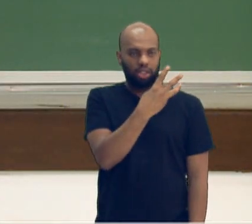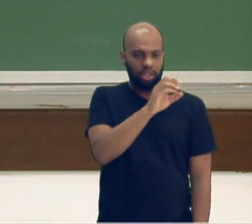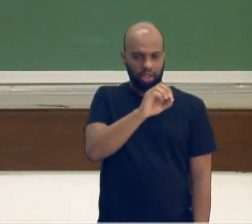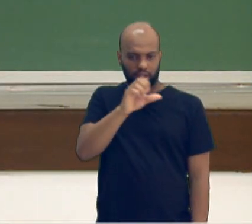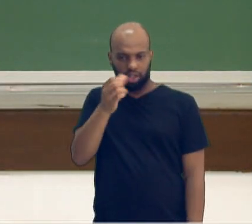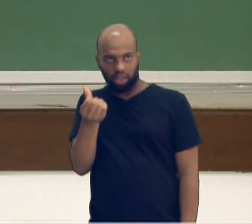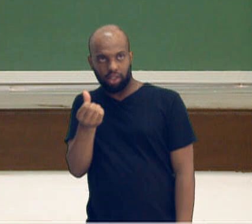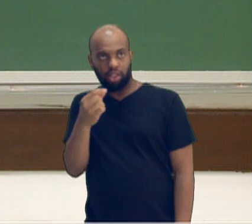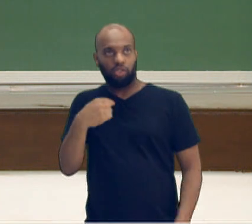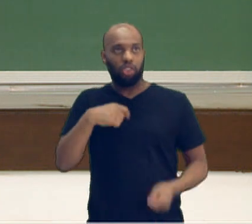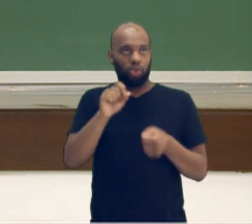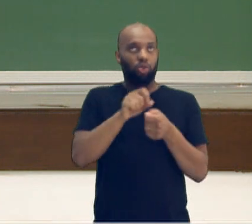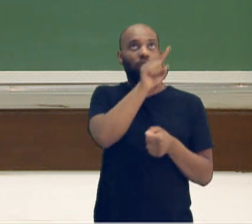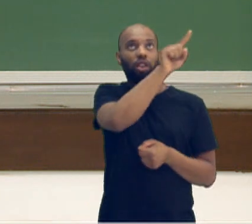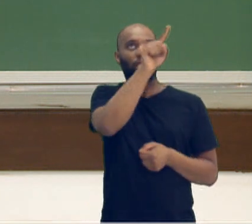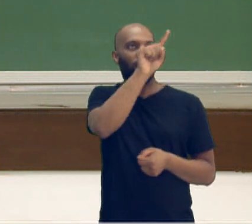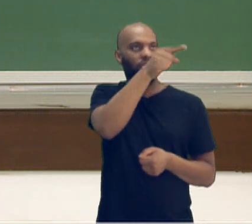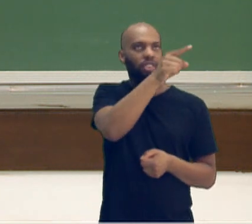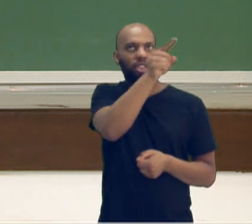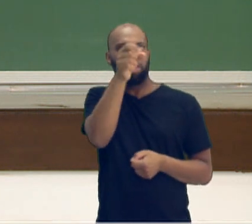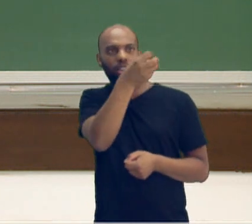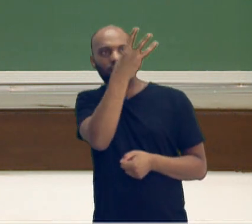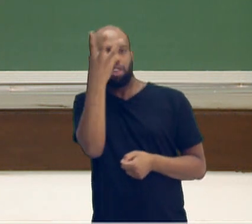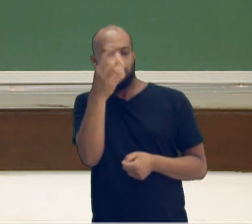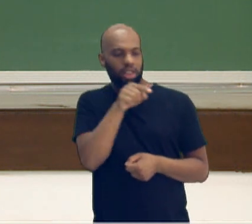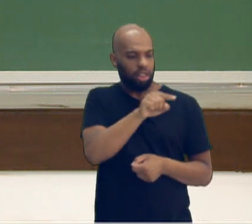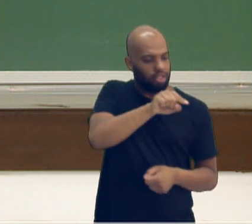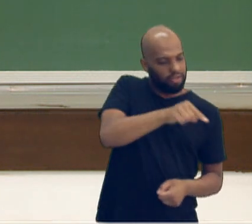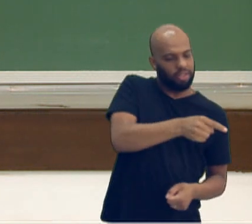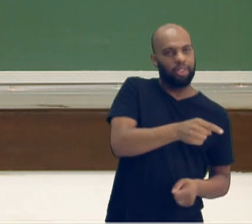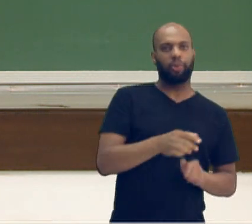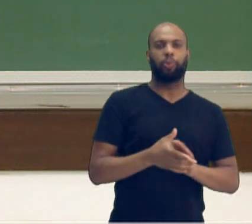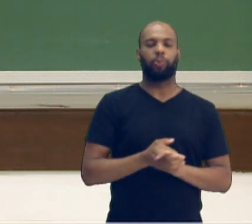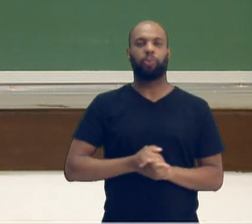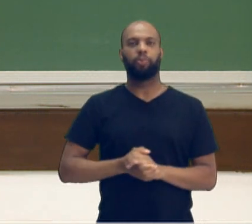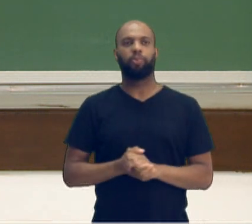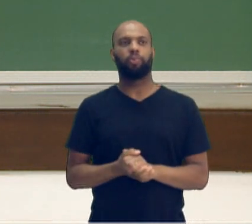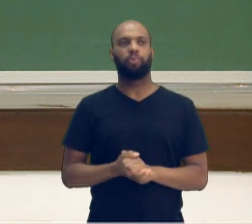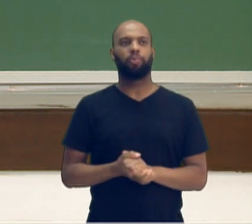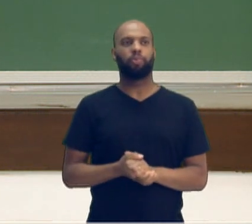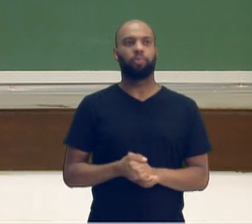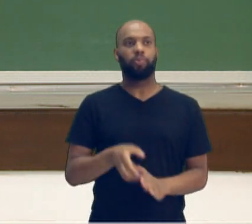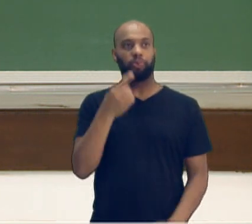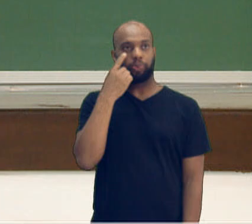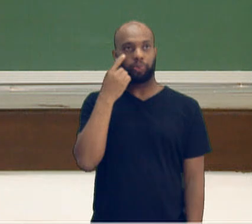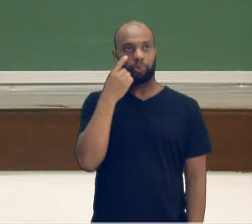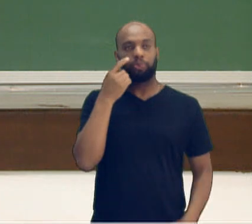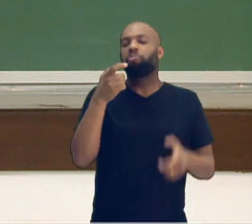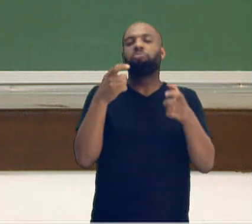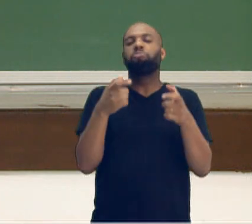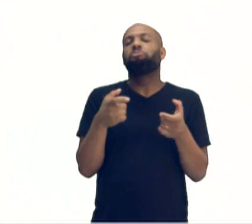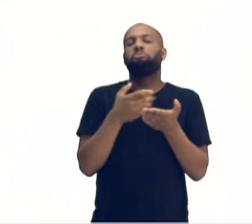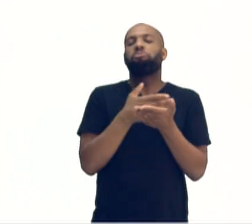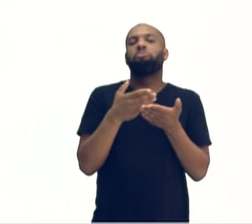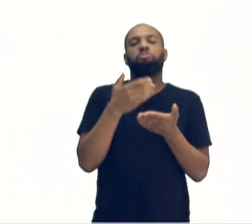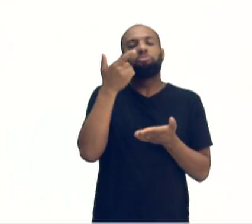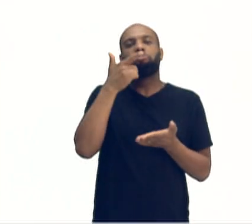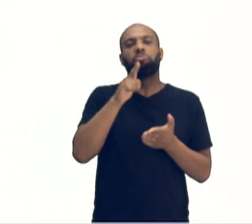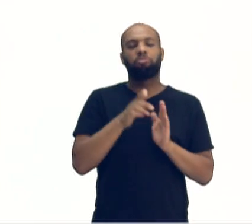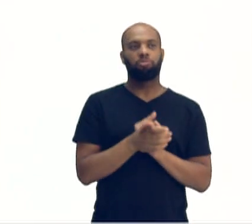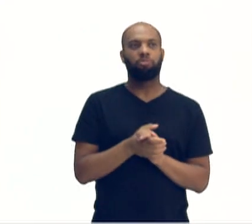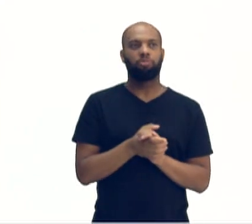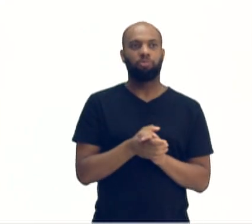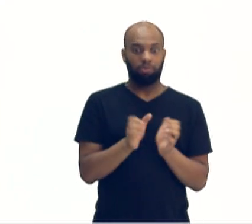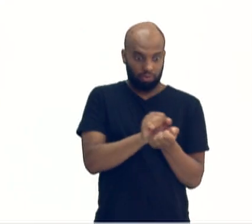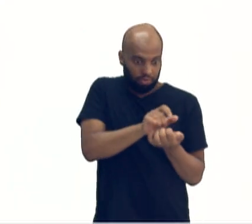casas, 2 casas. Vamos continuar? Prestando bastante atenção aqui, tá? Da onde que surge isso? Não